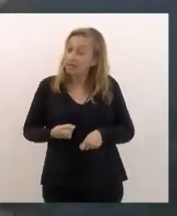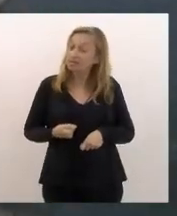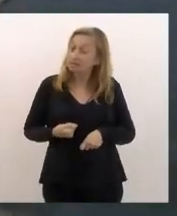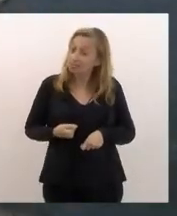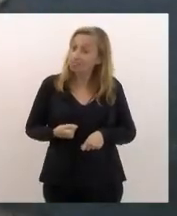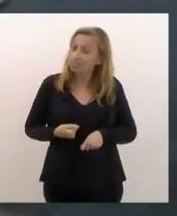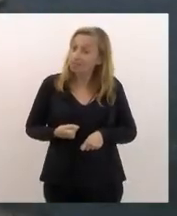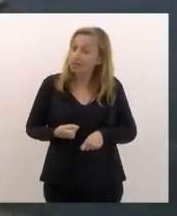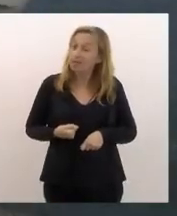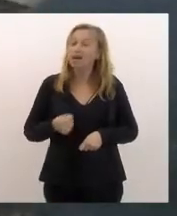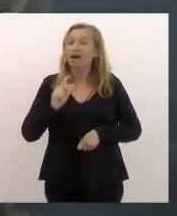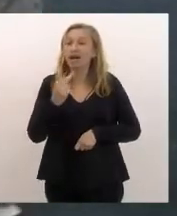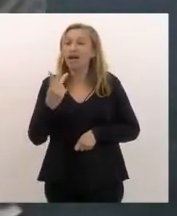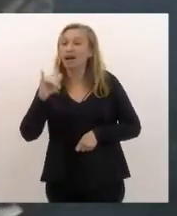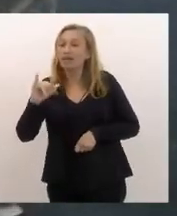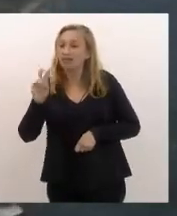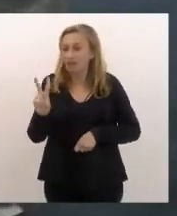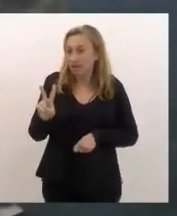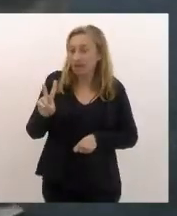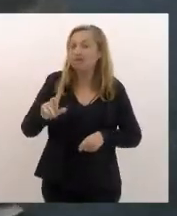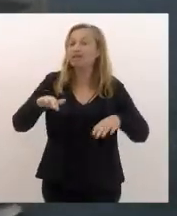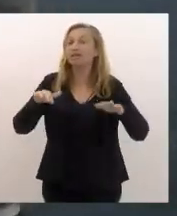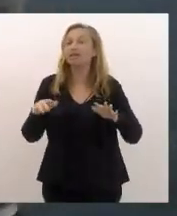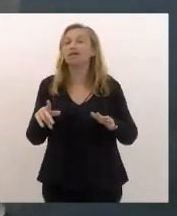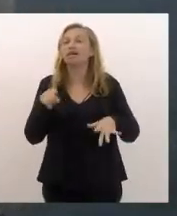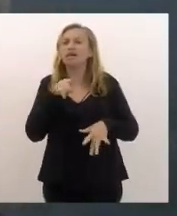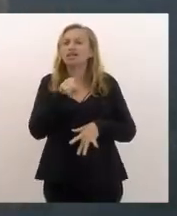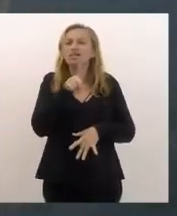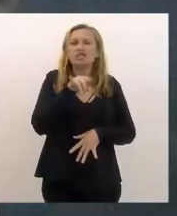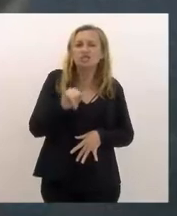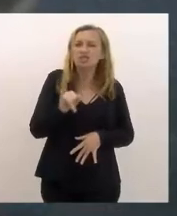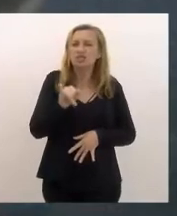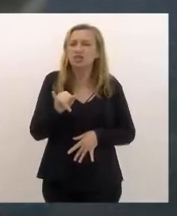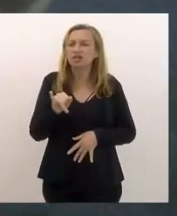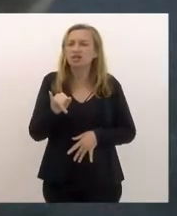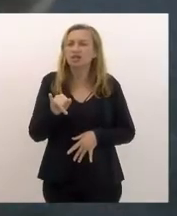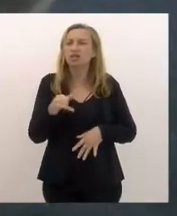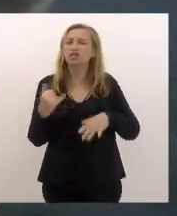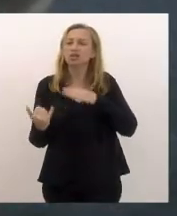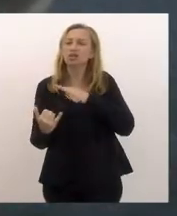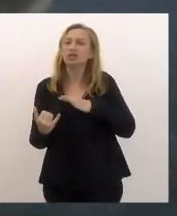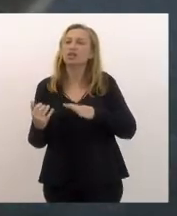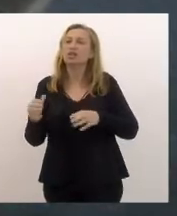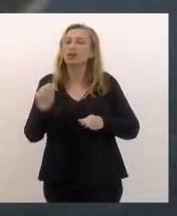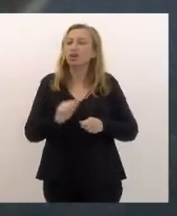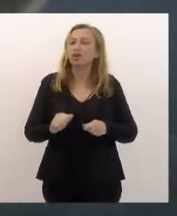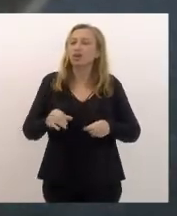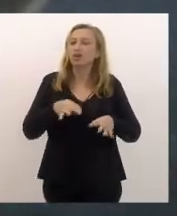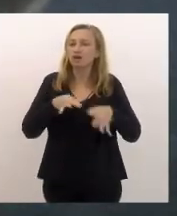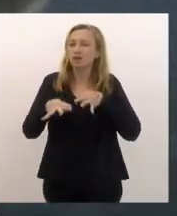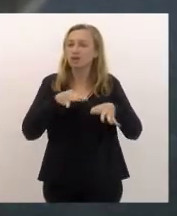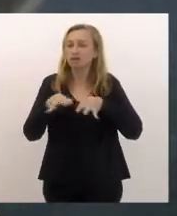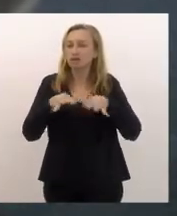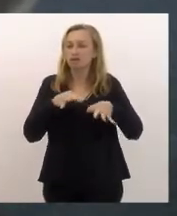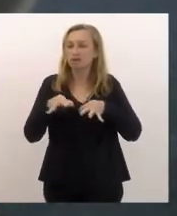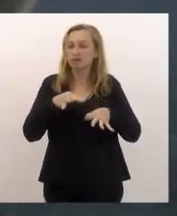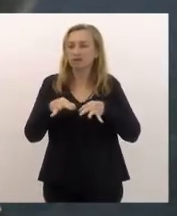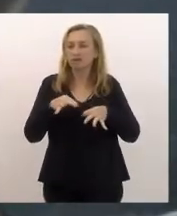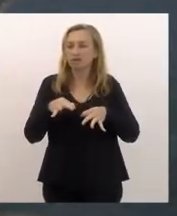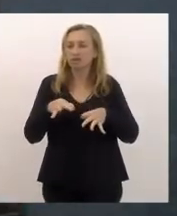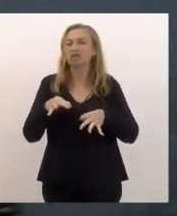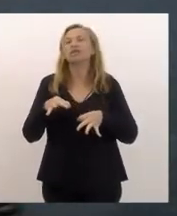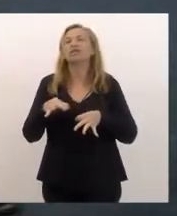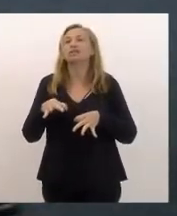com HIV. E essa data é instituída pela Organização das Nações Unidas, estabelecida